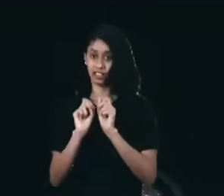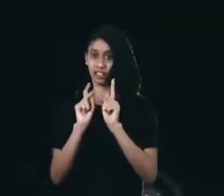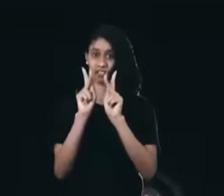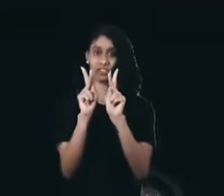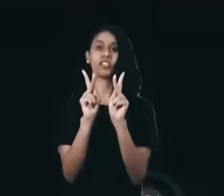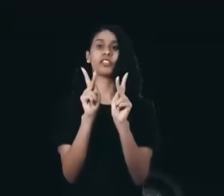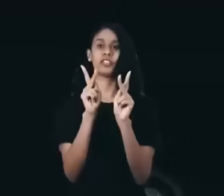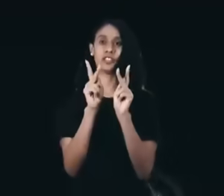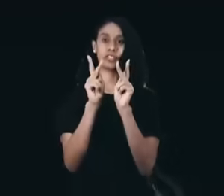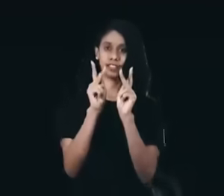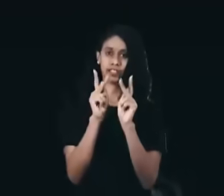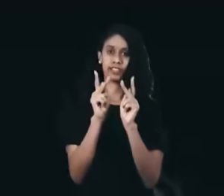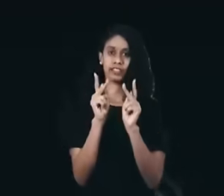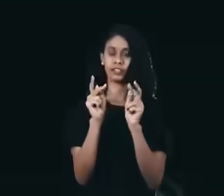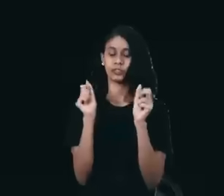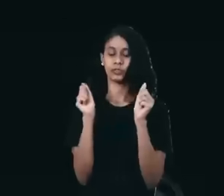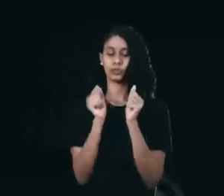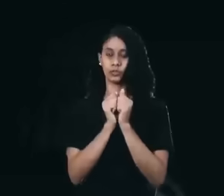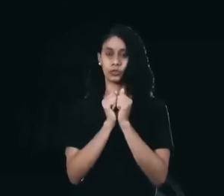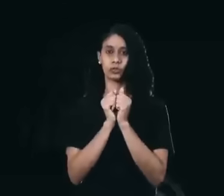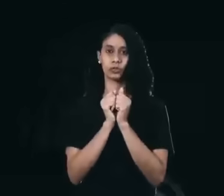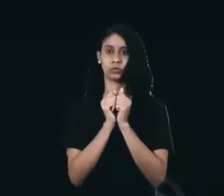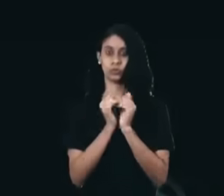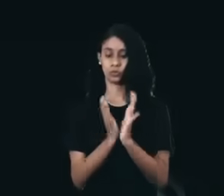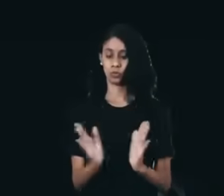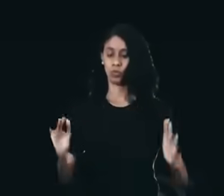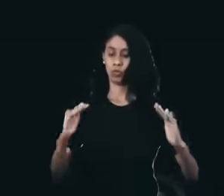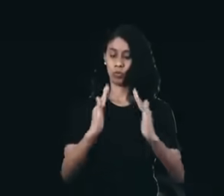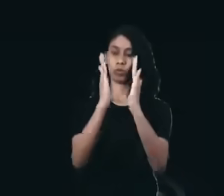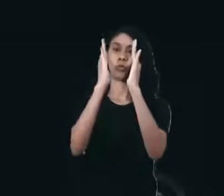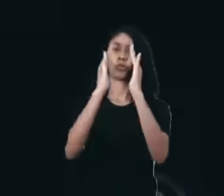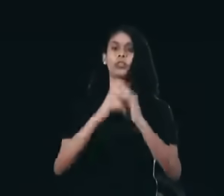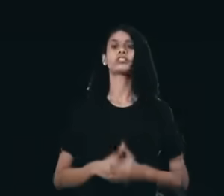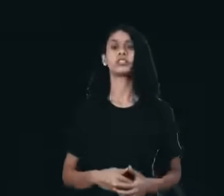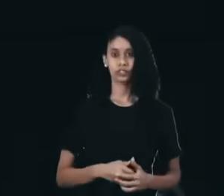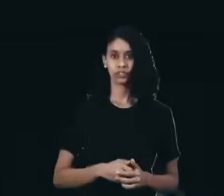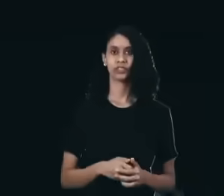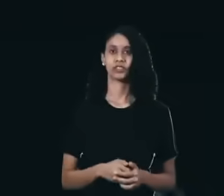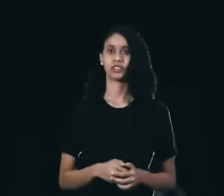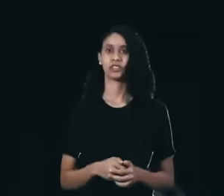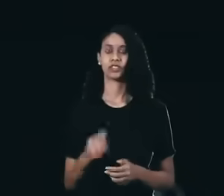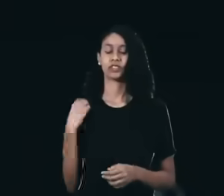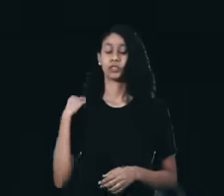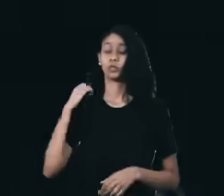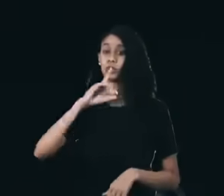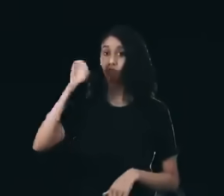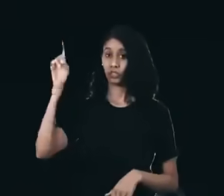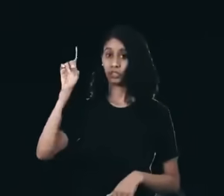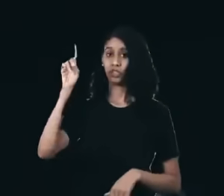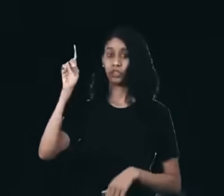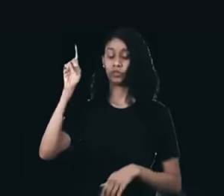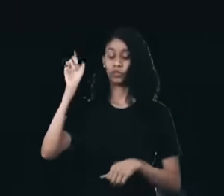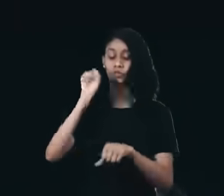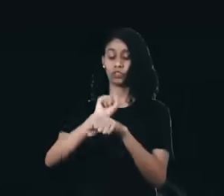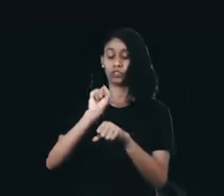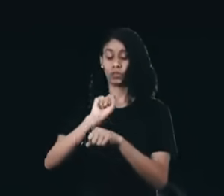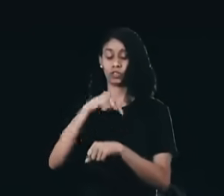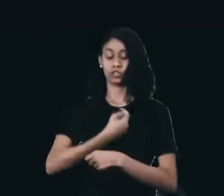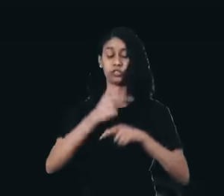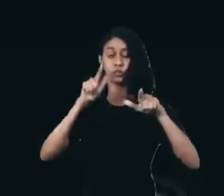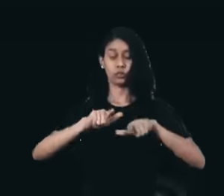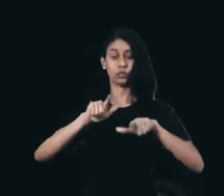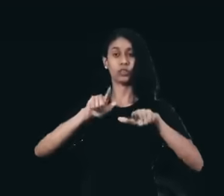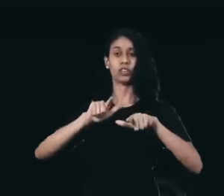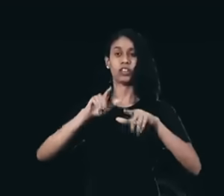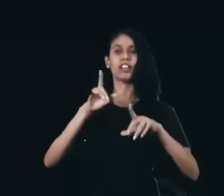preparada ali com o seu cântaro. Sabe, quando Deus estiver nos esperando na fonte, Ele